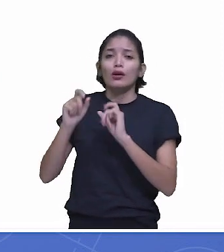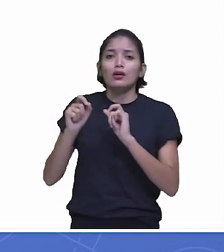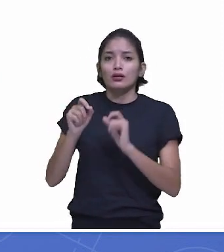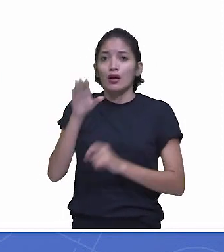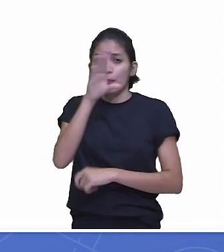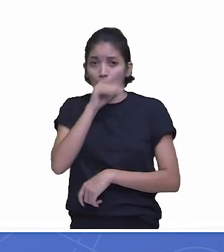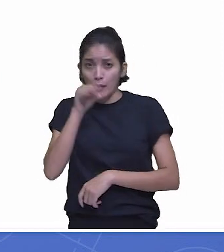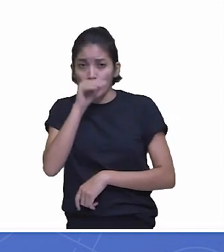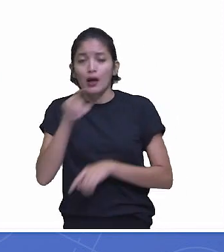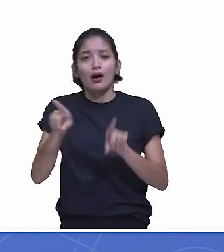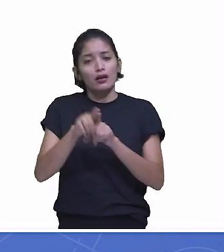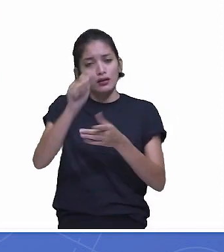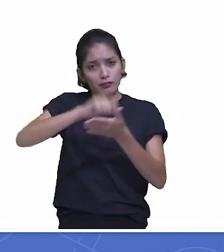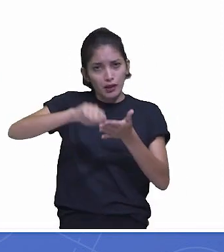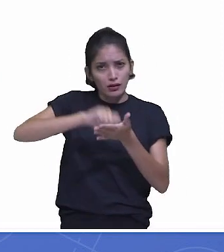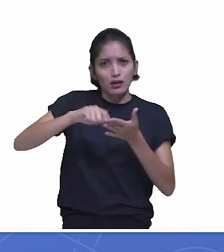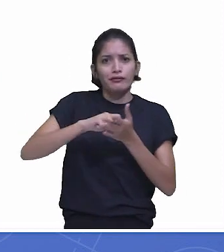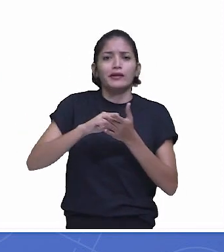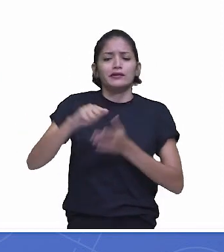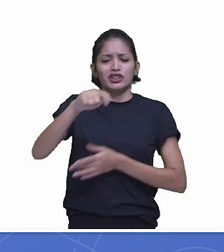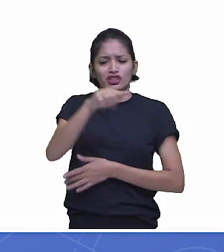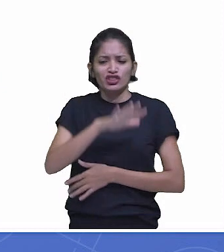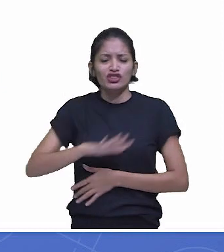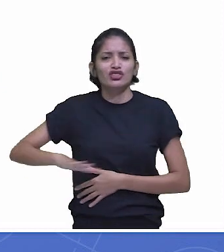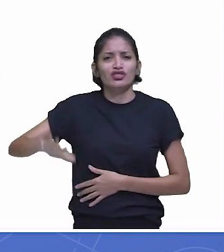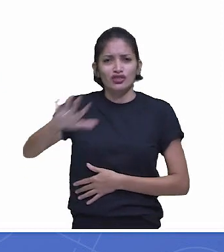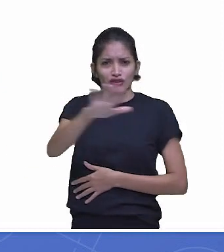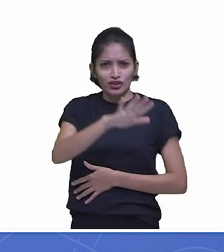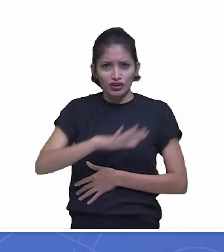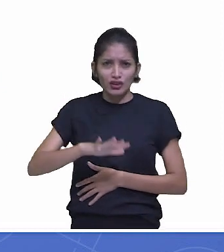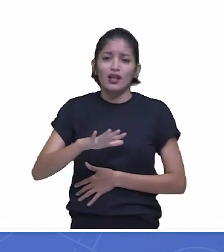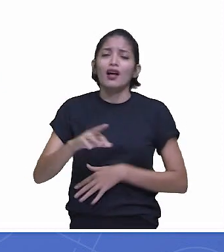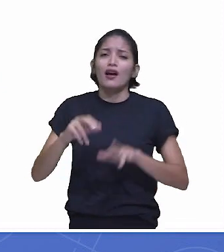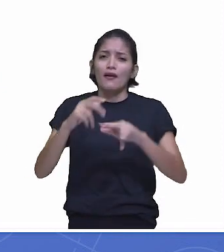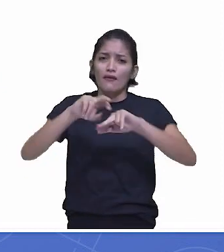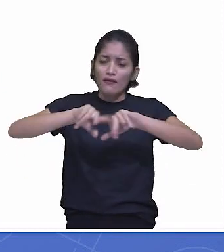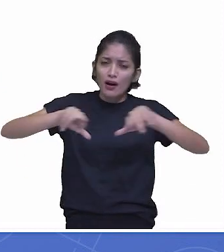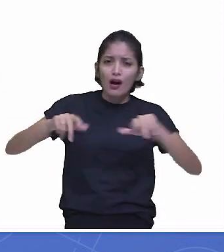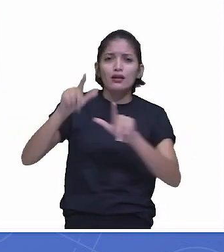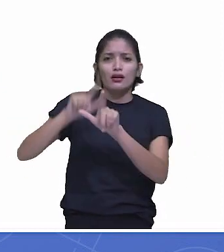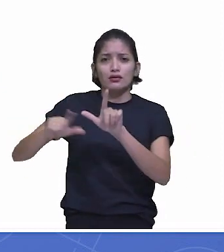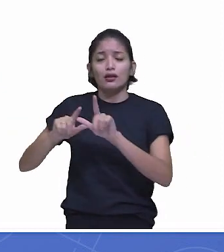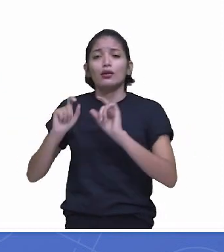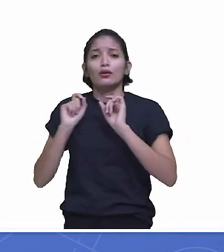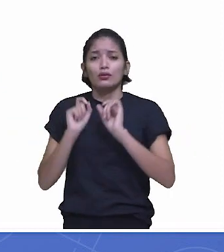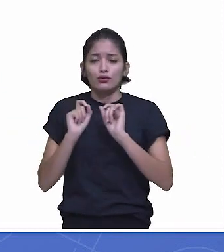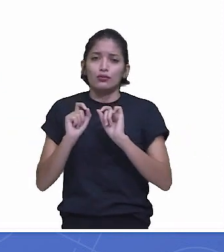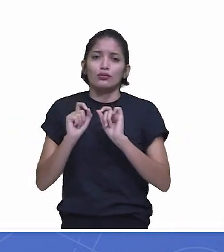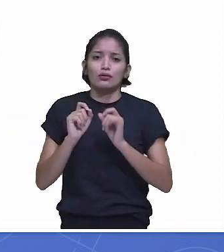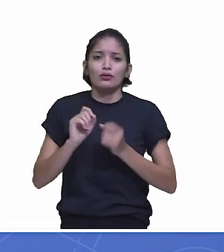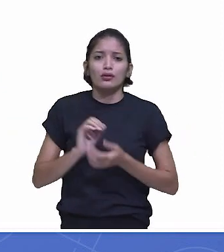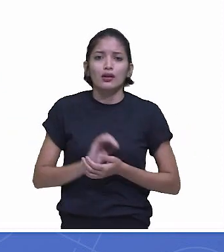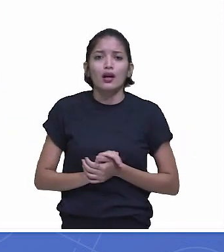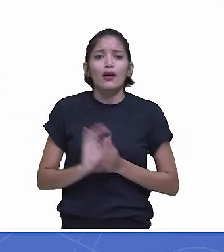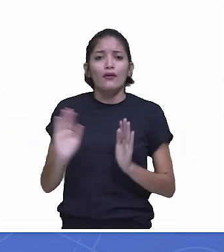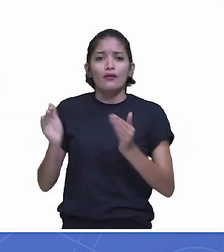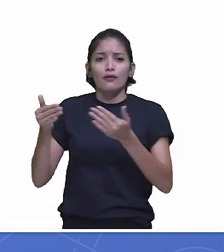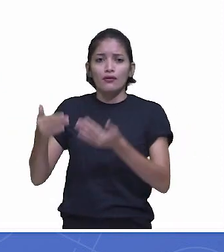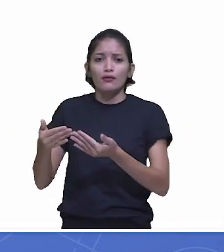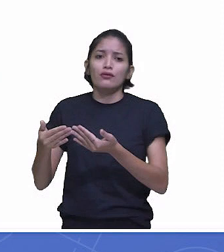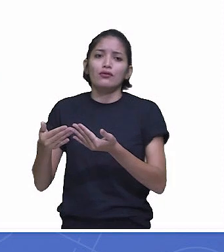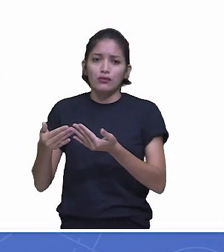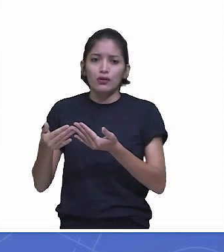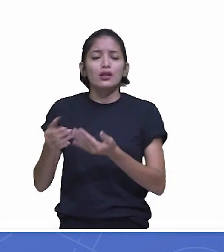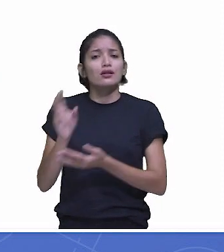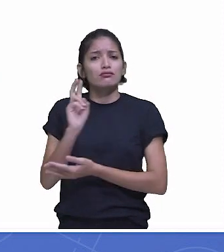e o escrever, em geral, sobretudo no campo das letras, se veem na humilhante contingência de sofrer